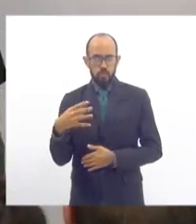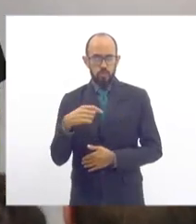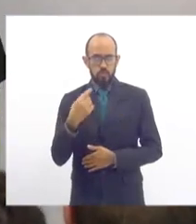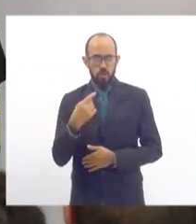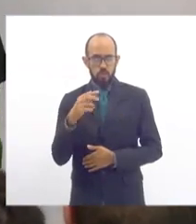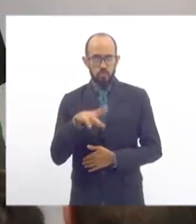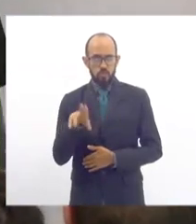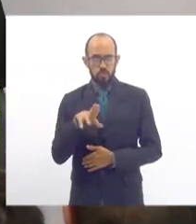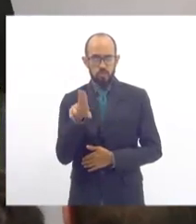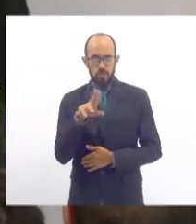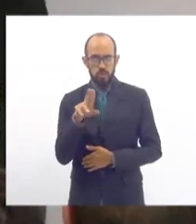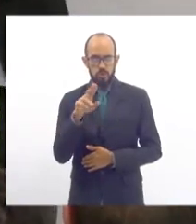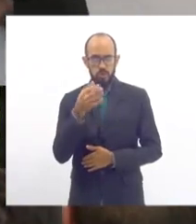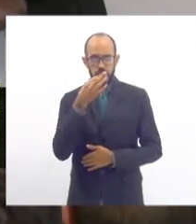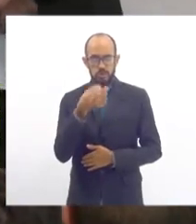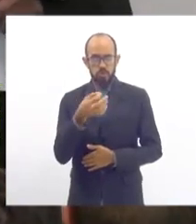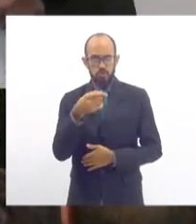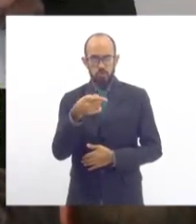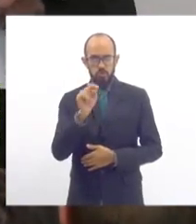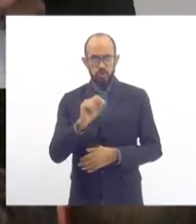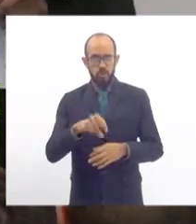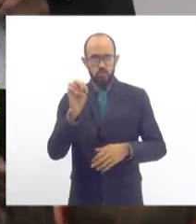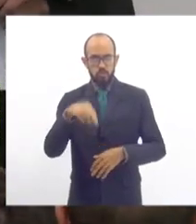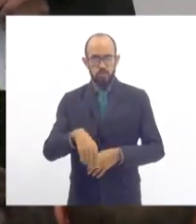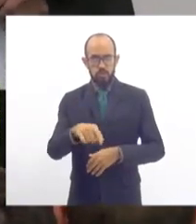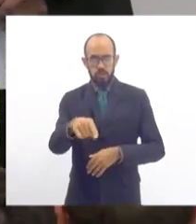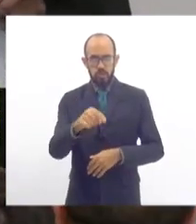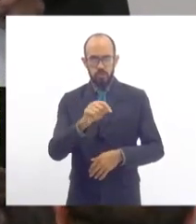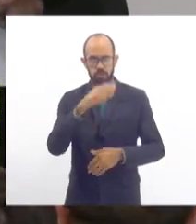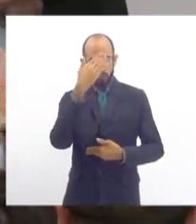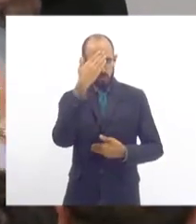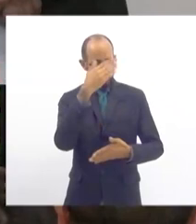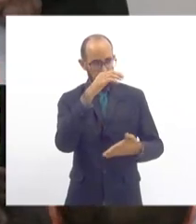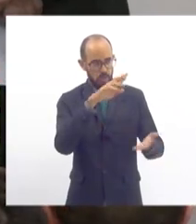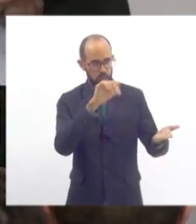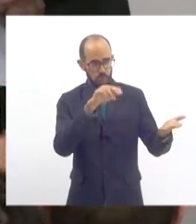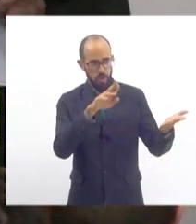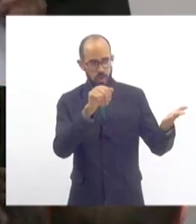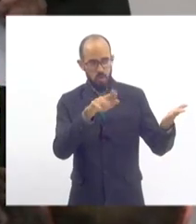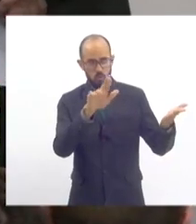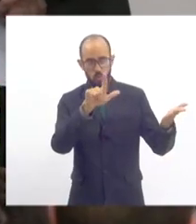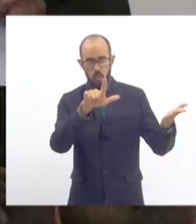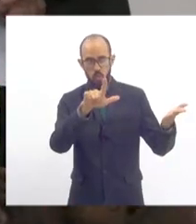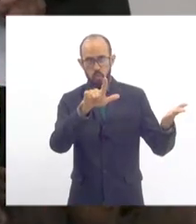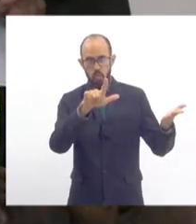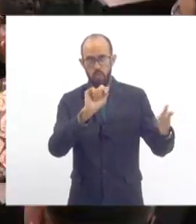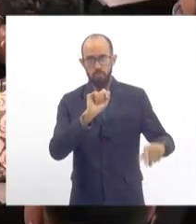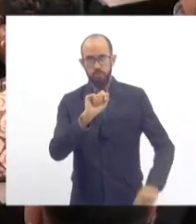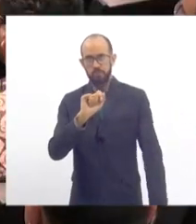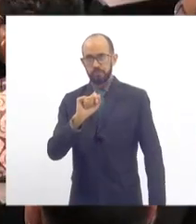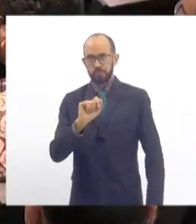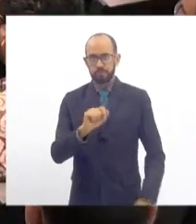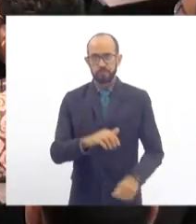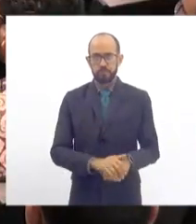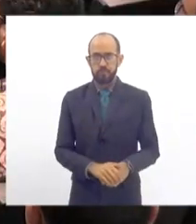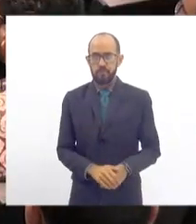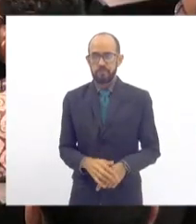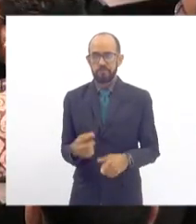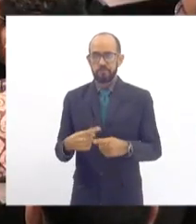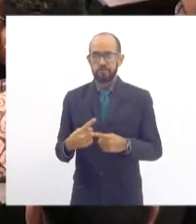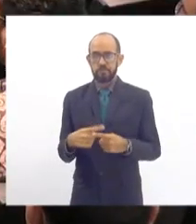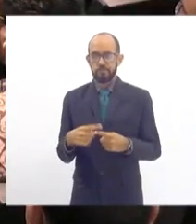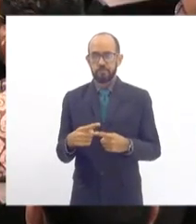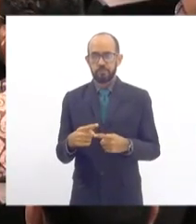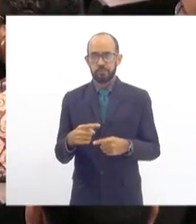deu um parecer muito favorável. Muito obrigado, doutor Raul. Depois eu quero a palavra. Sim, senhor. E até porque a